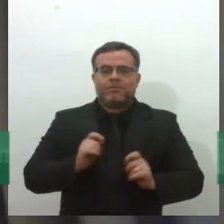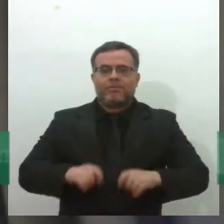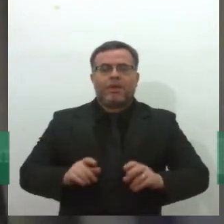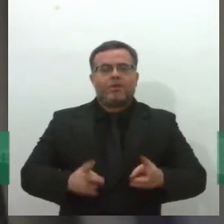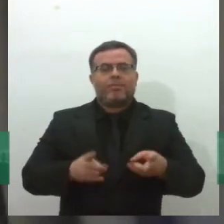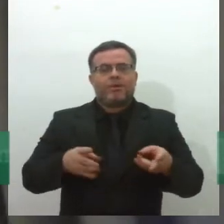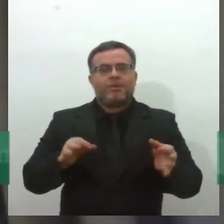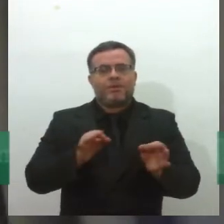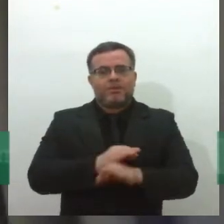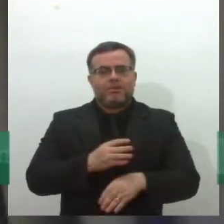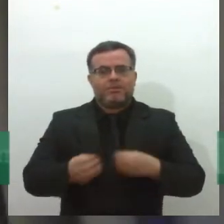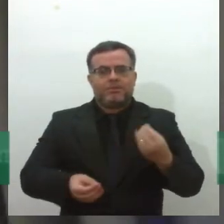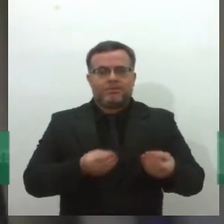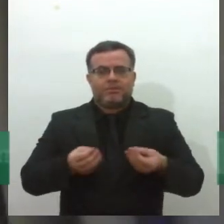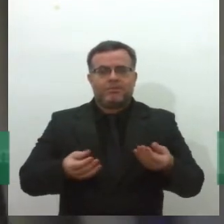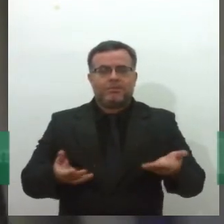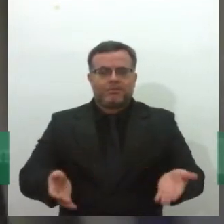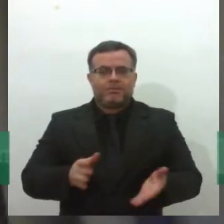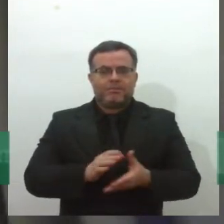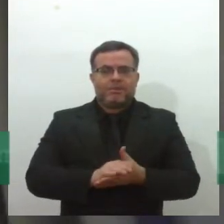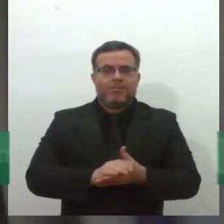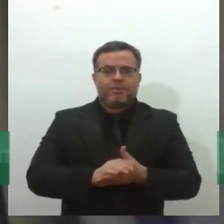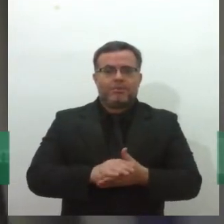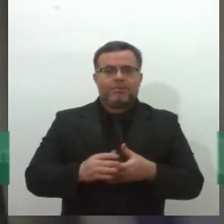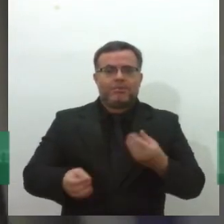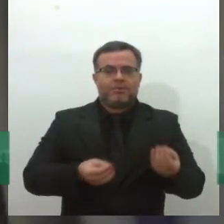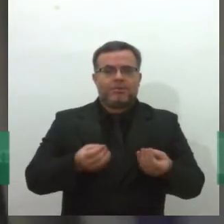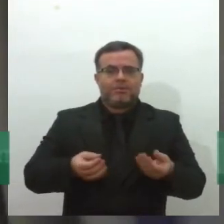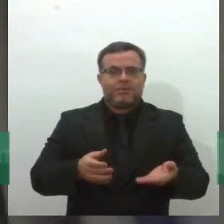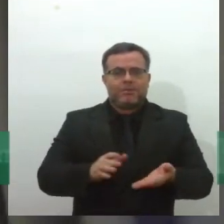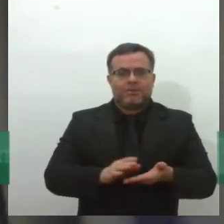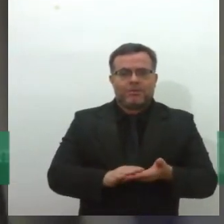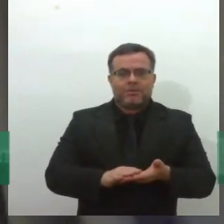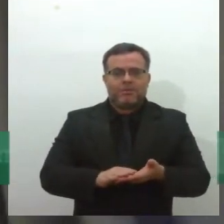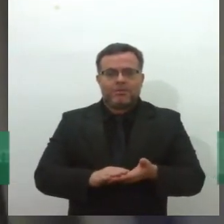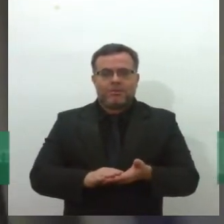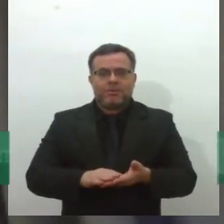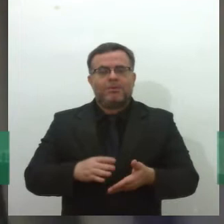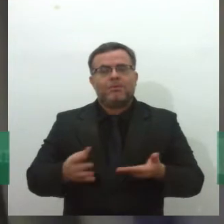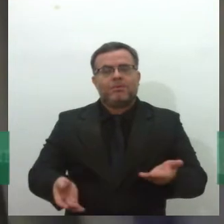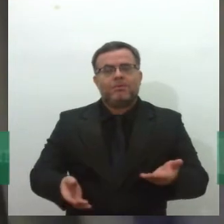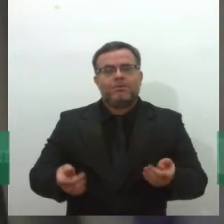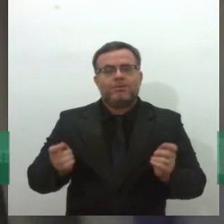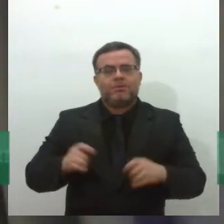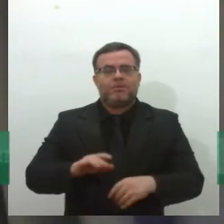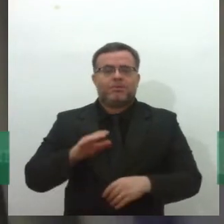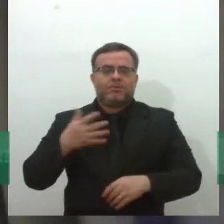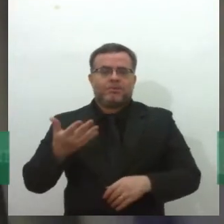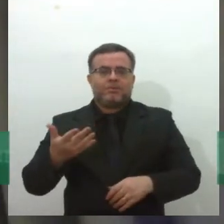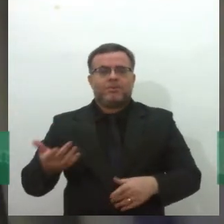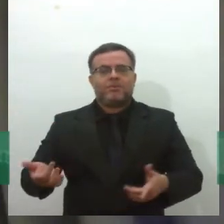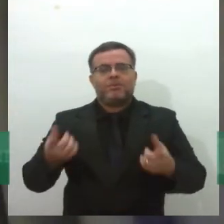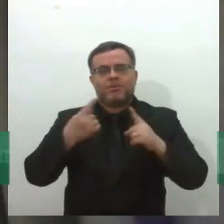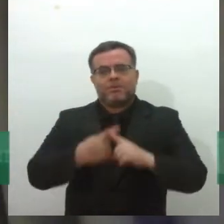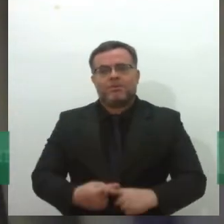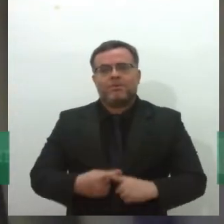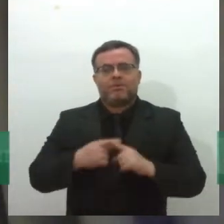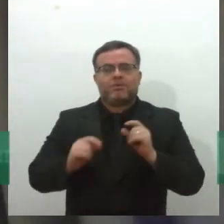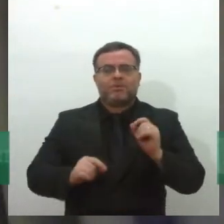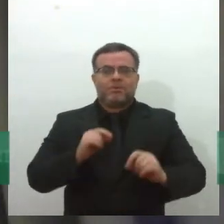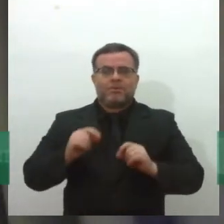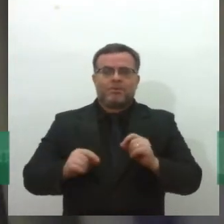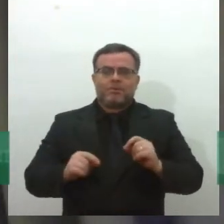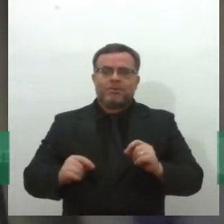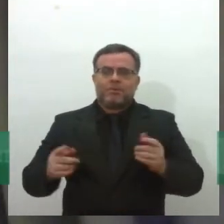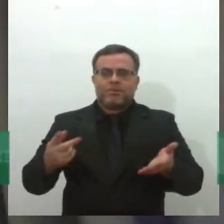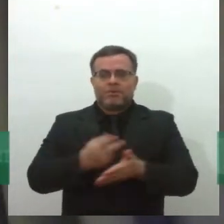ele é em dólar, porque os equipamentos, né, a sonda de produção, o FPSO, os equipamentos eles são importados, então o custo da